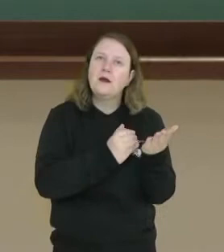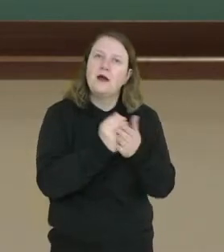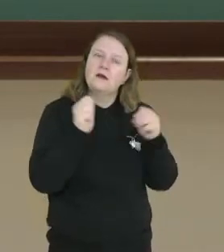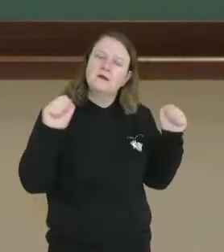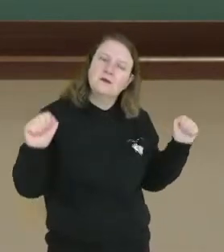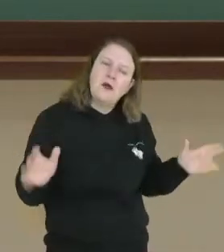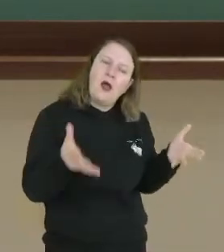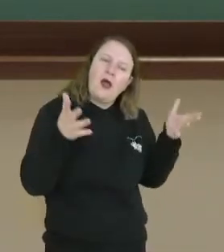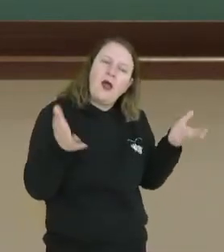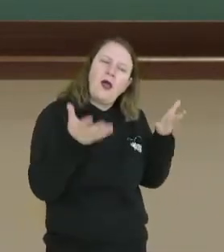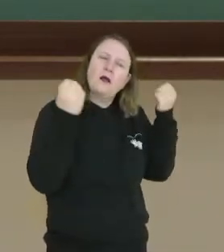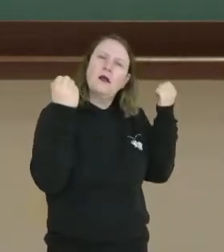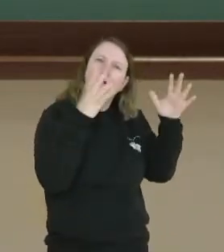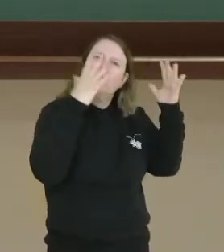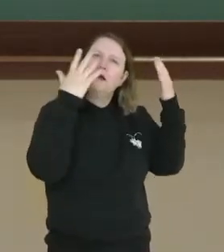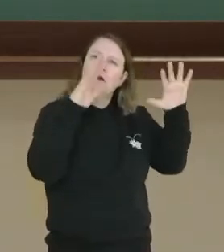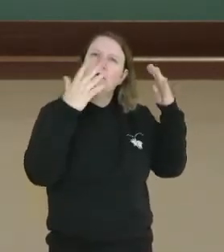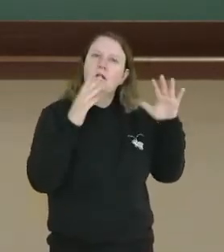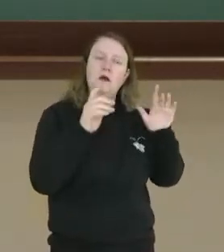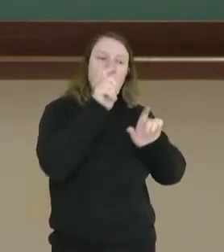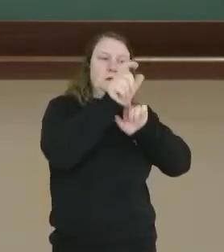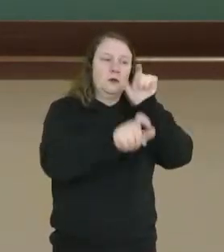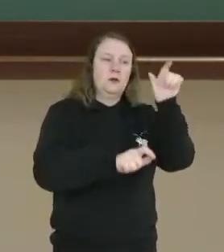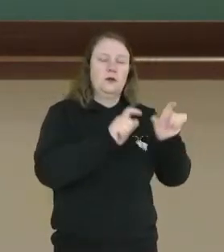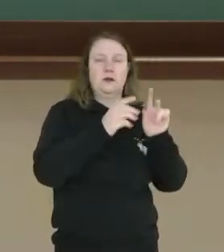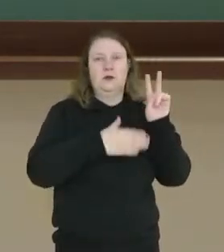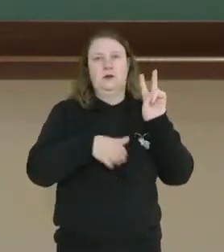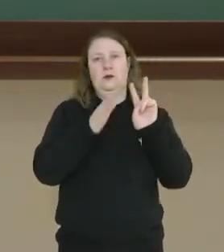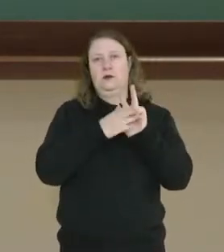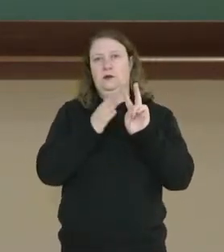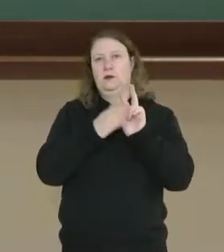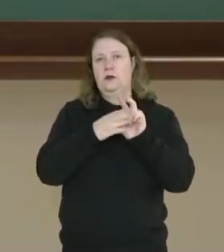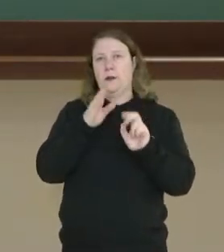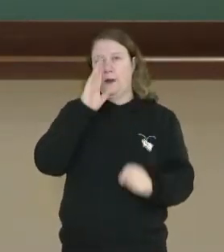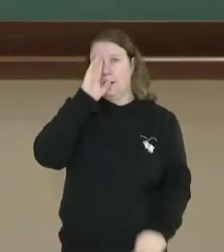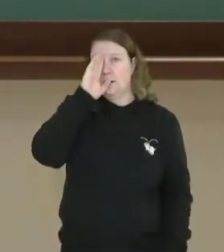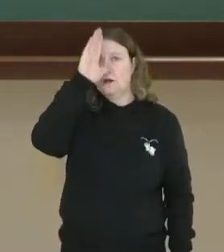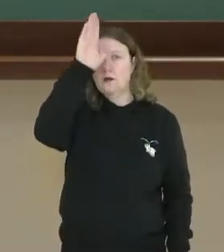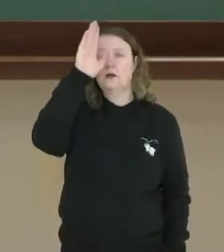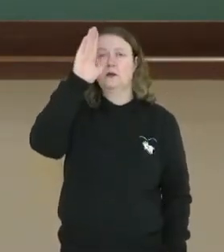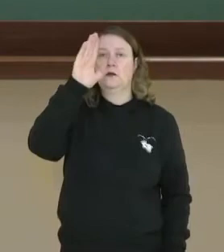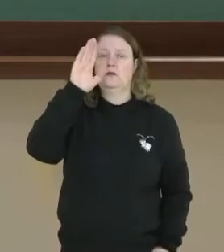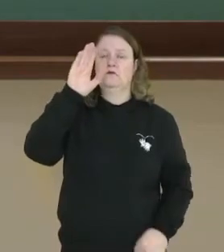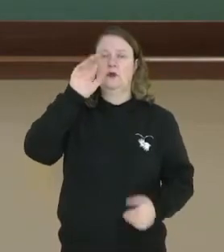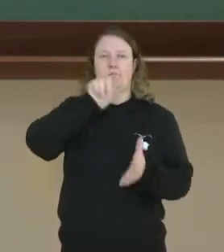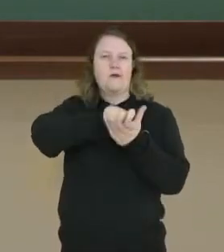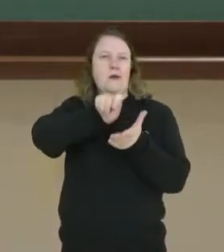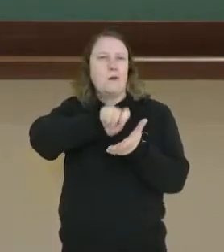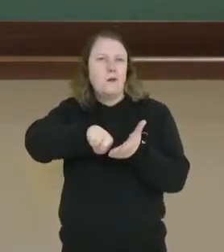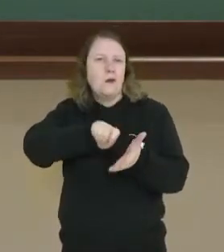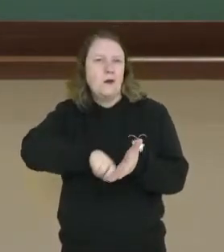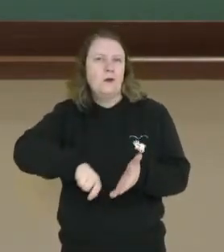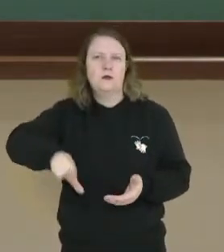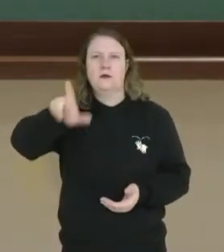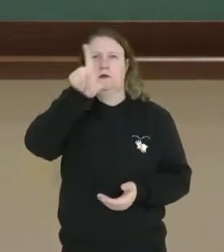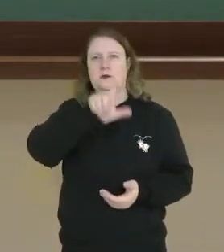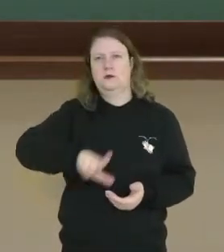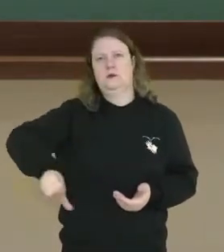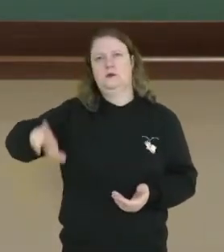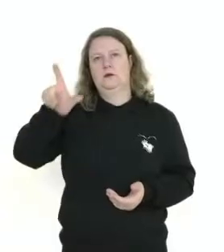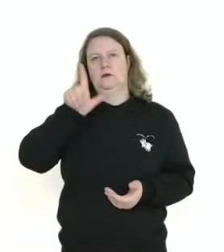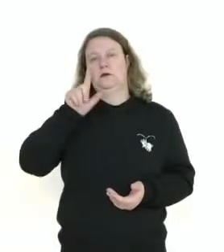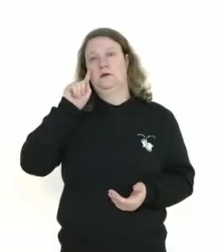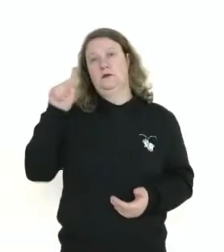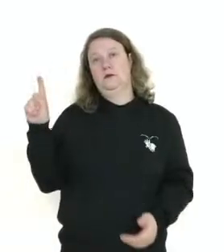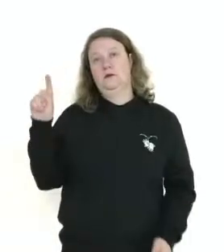figura dessas populações indígenas. Isso principalmente nas obras literárias daquele momento. Aqui a gente tem uma